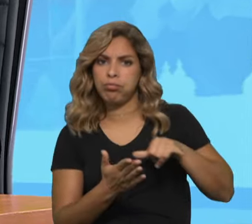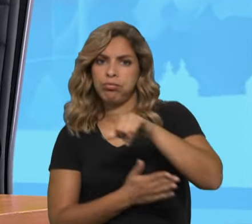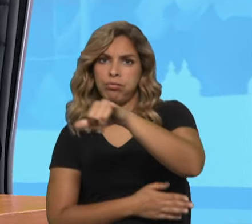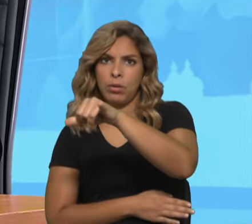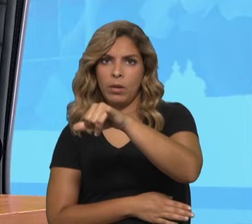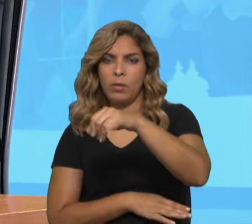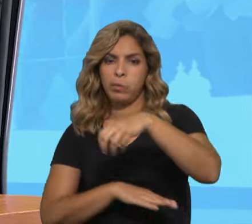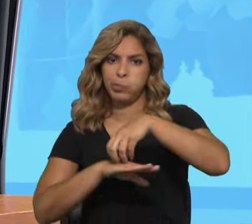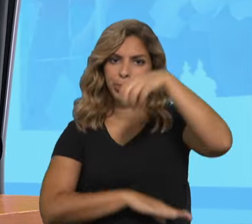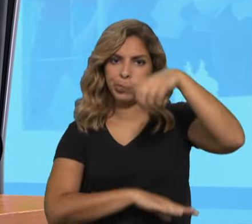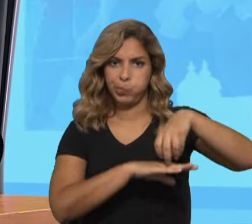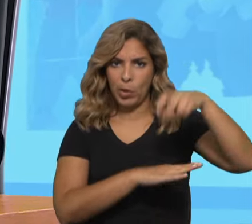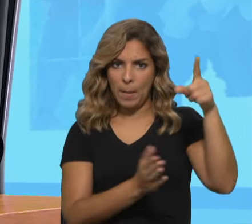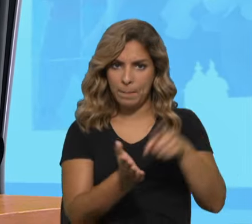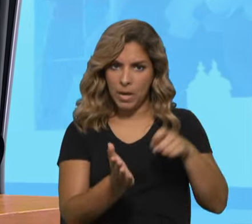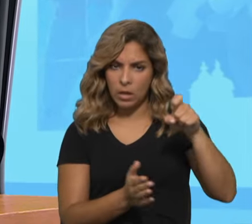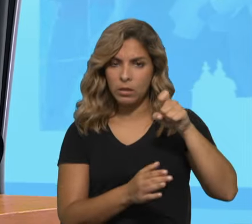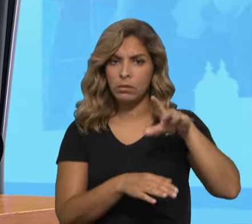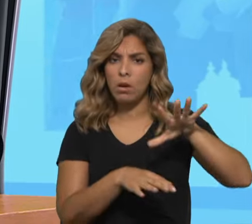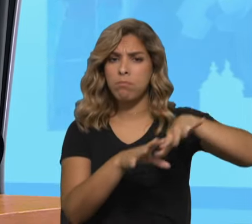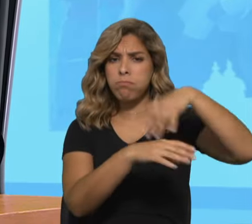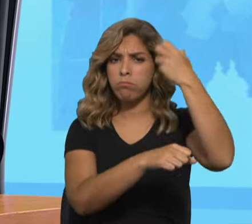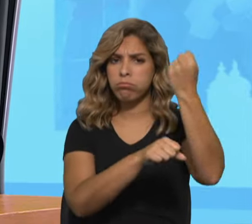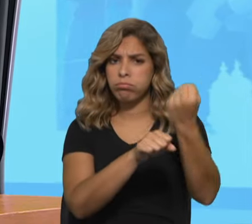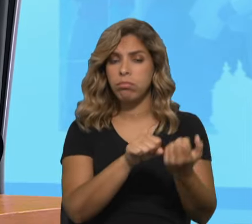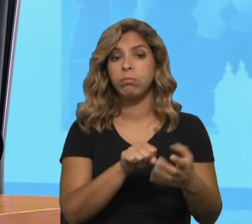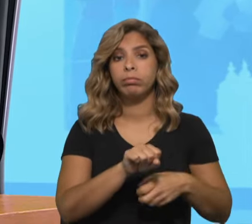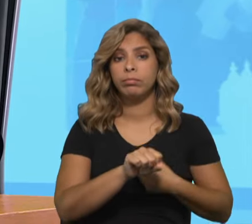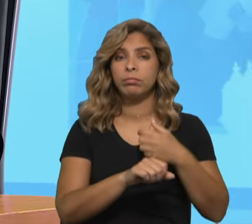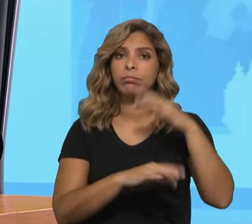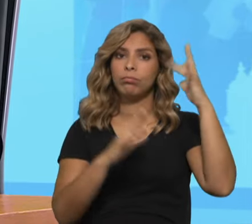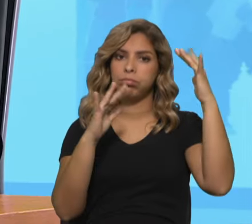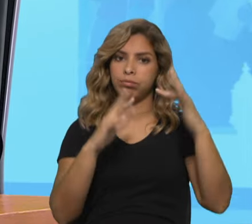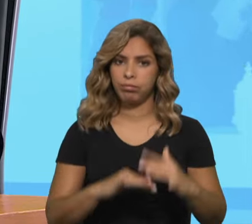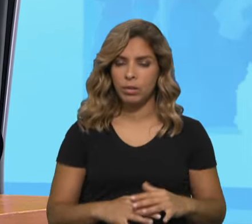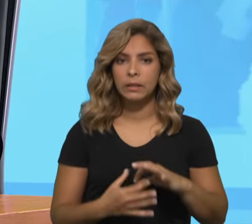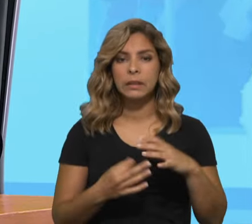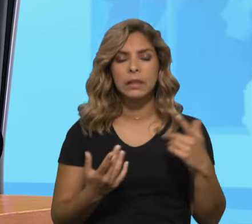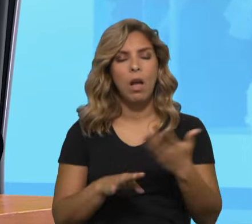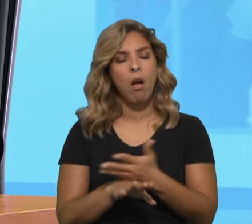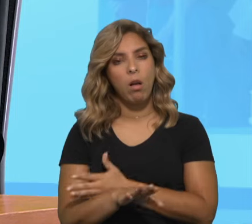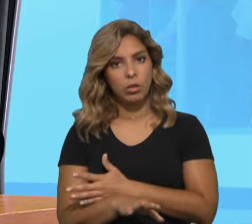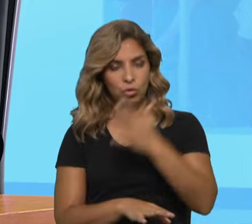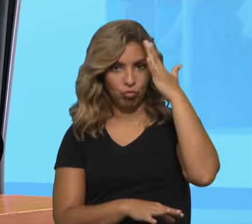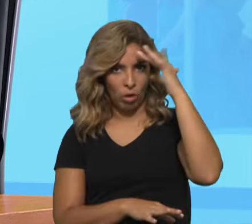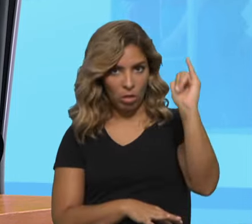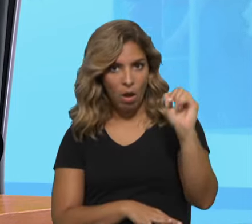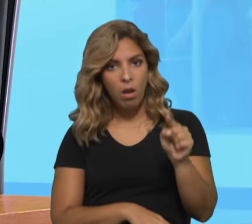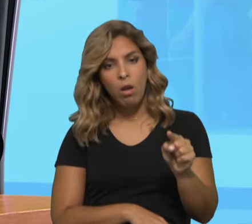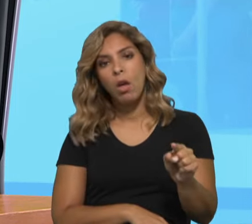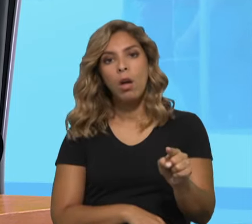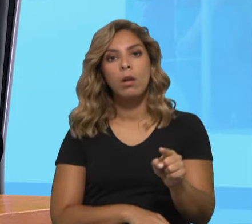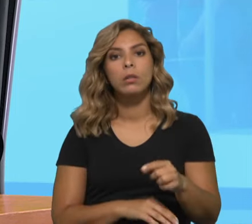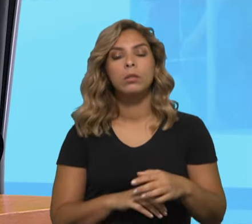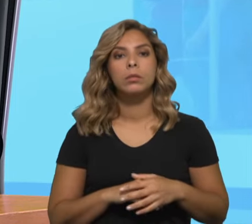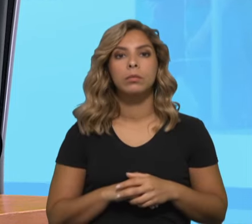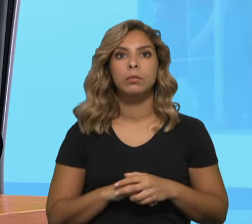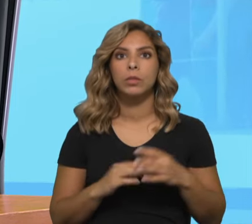os Twin Towers em Nova Iorque, portanto, antes de surgir esta ideia de um